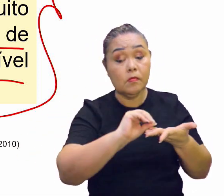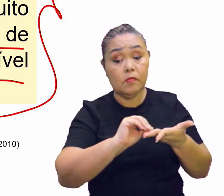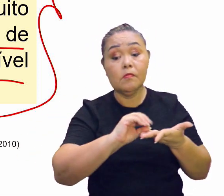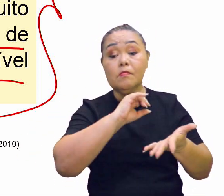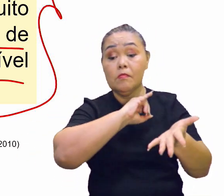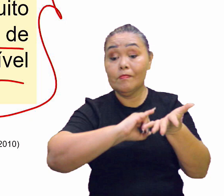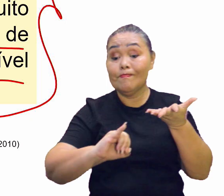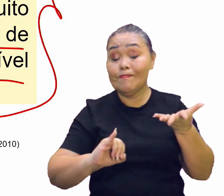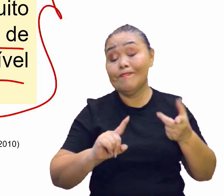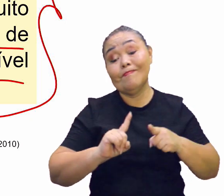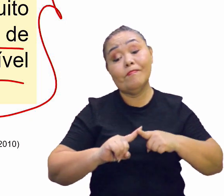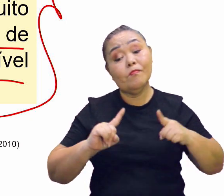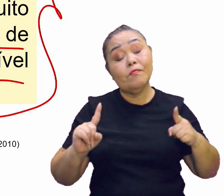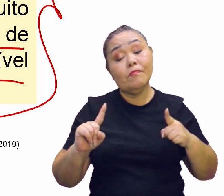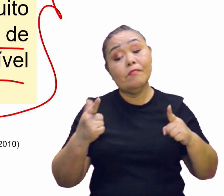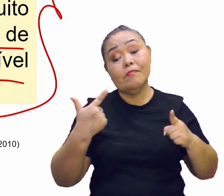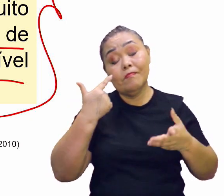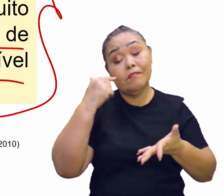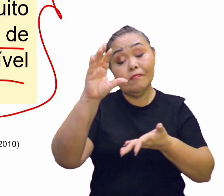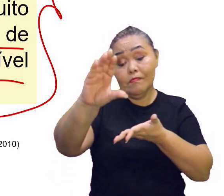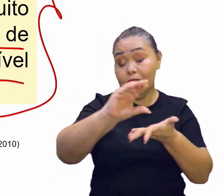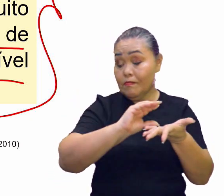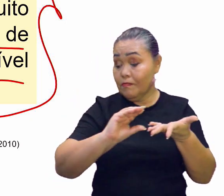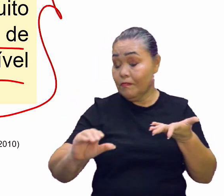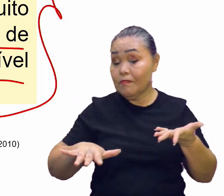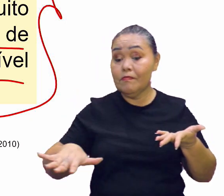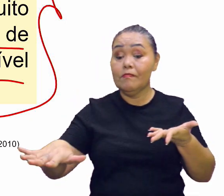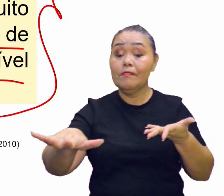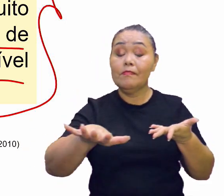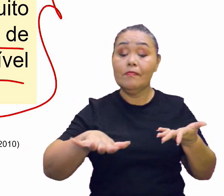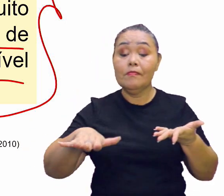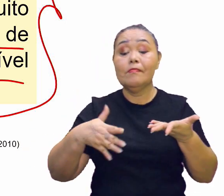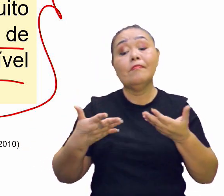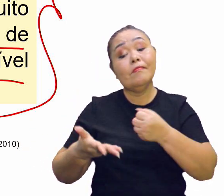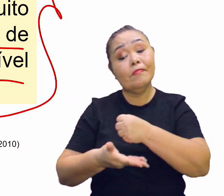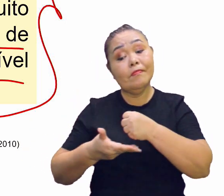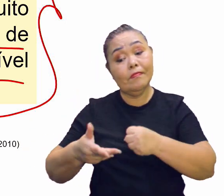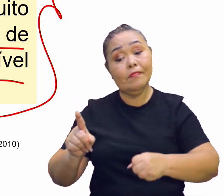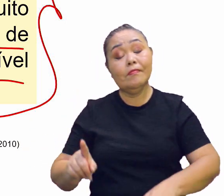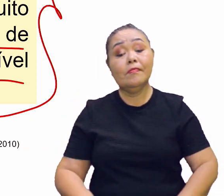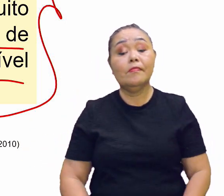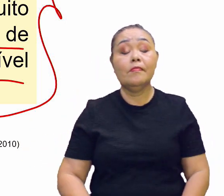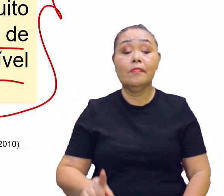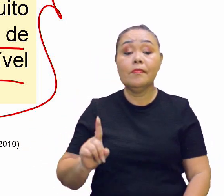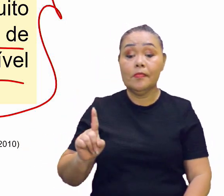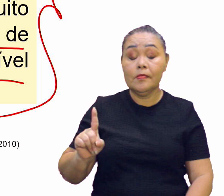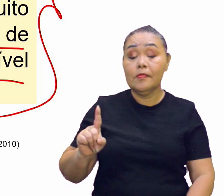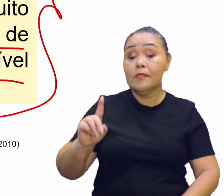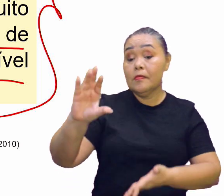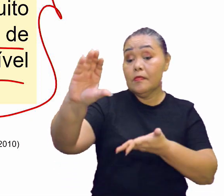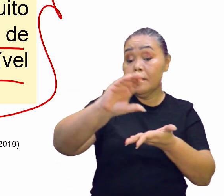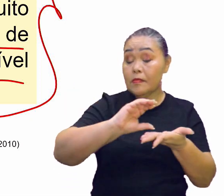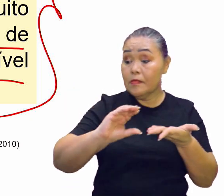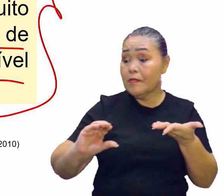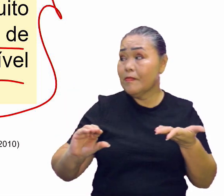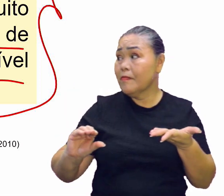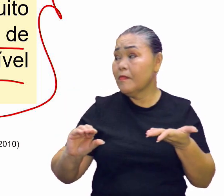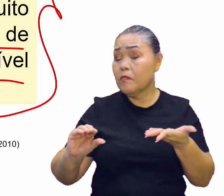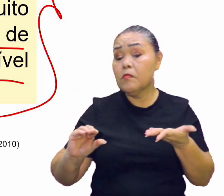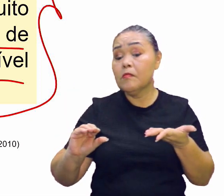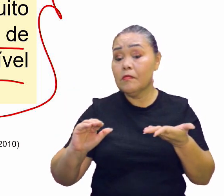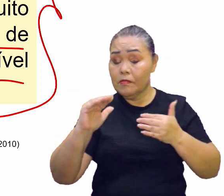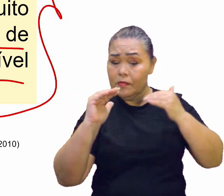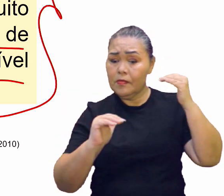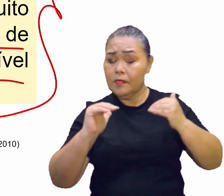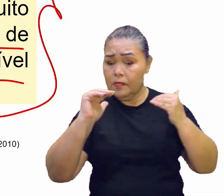através de impostos, mas não investe nas áreas essenciais. Isso. investe, só que, digamos que